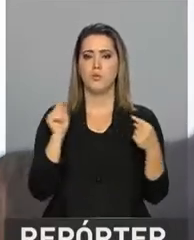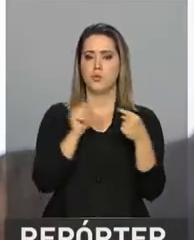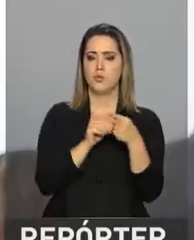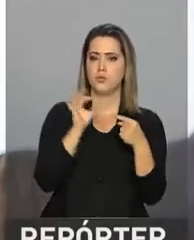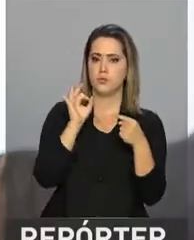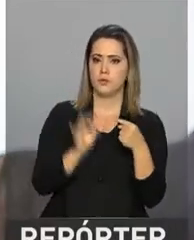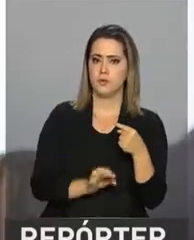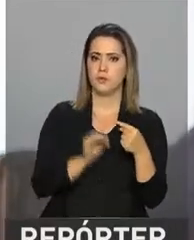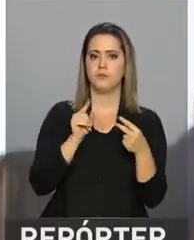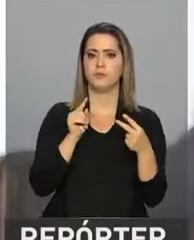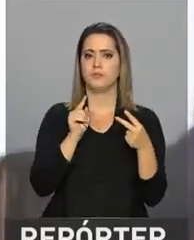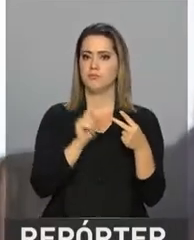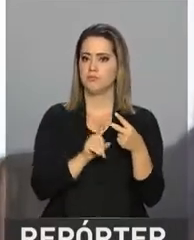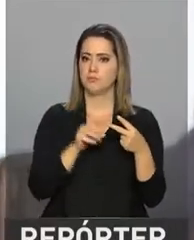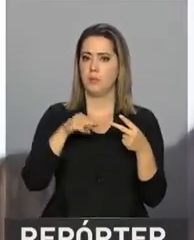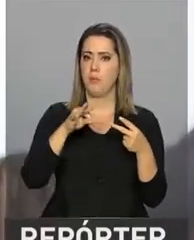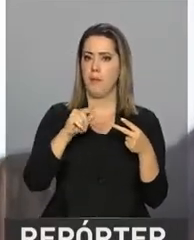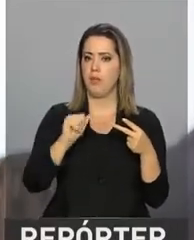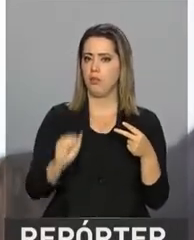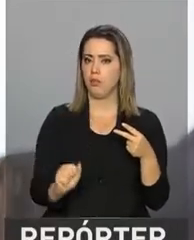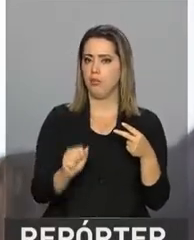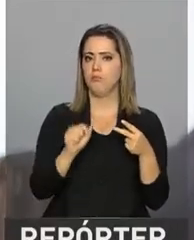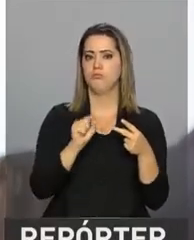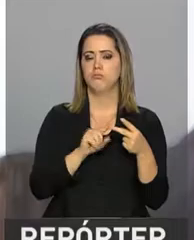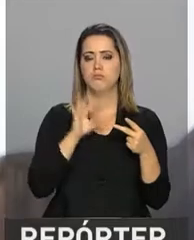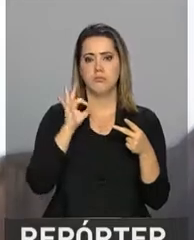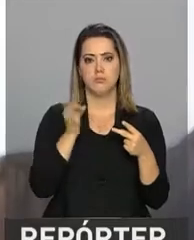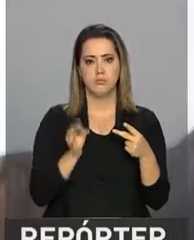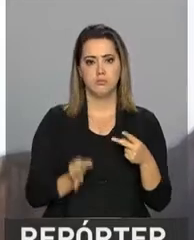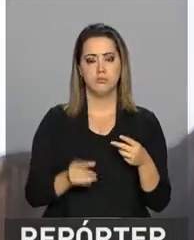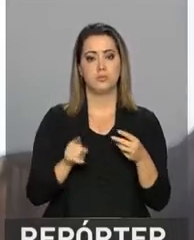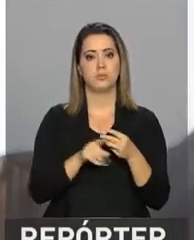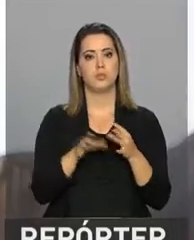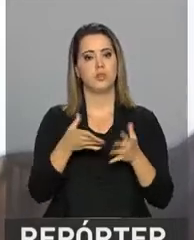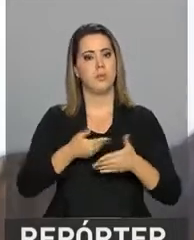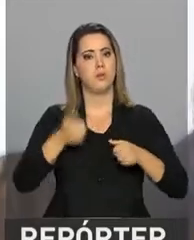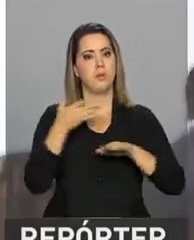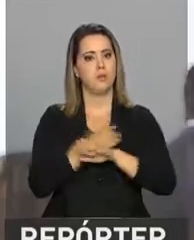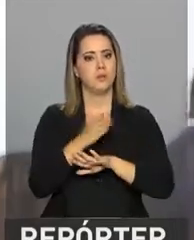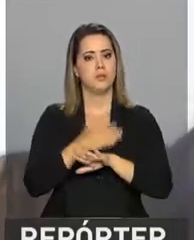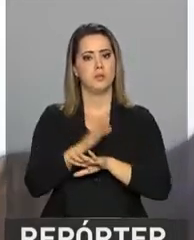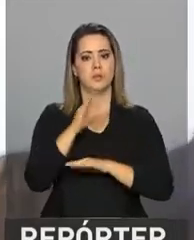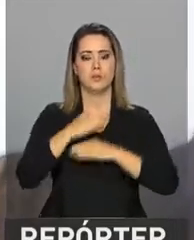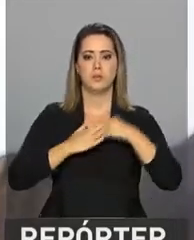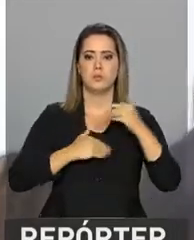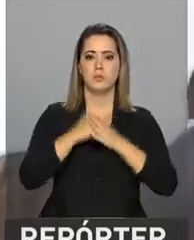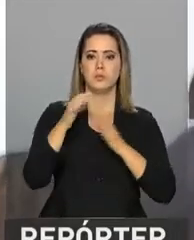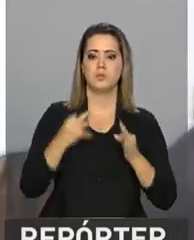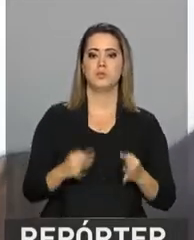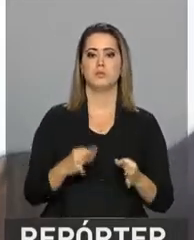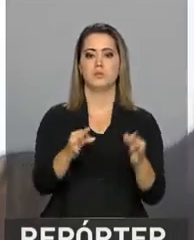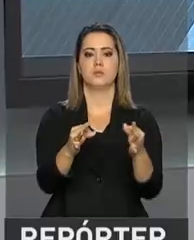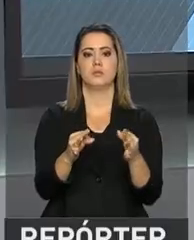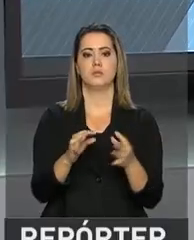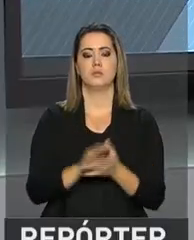e também investir na parte de é aperfeiçoamento profissional tecnologia